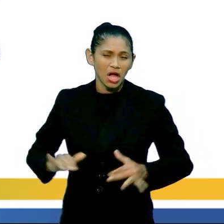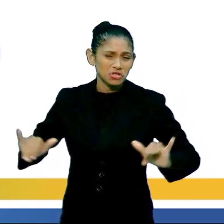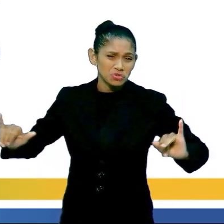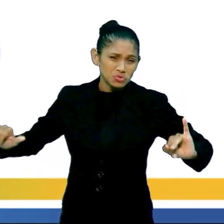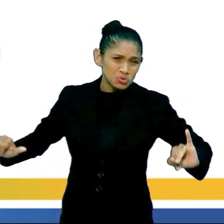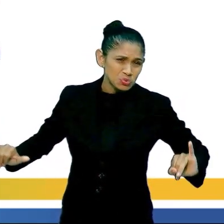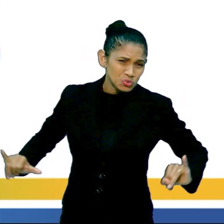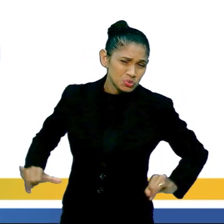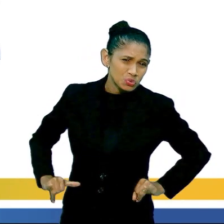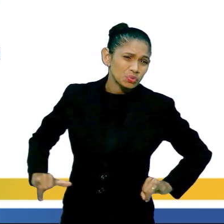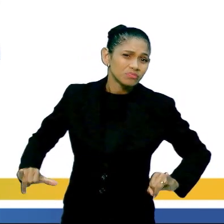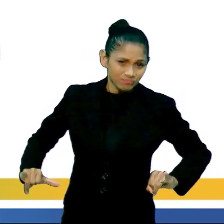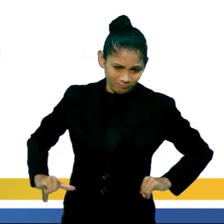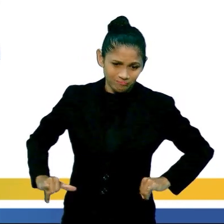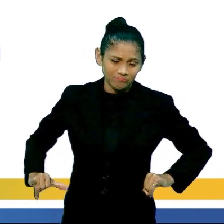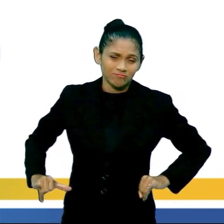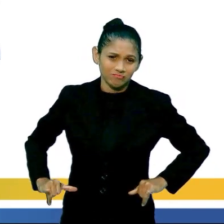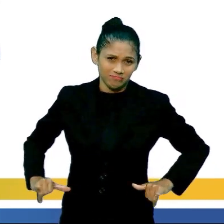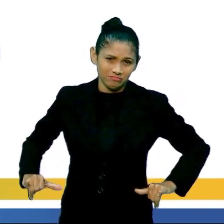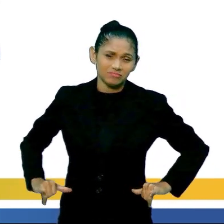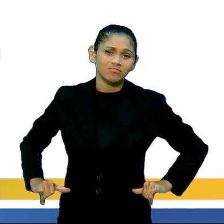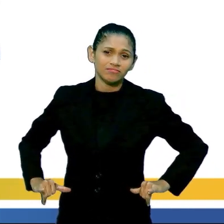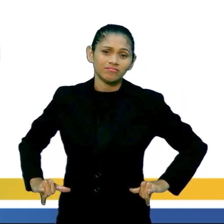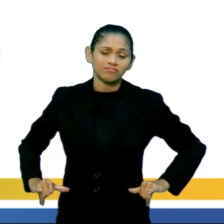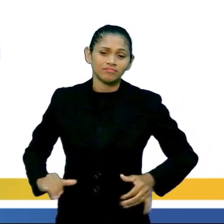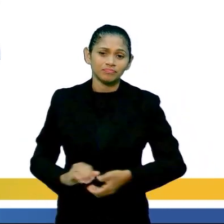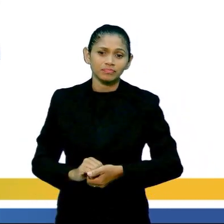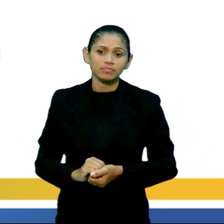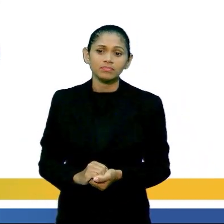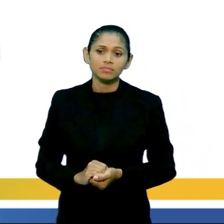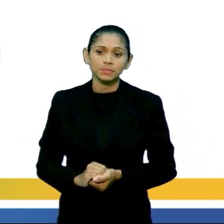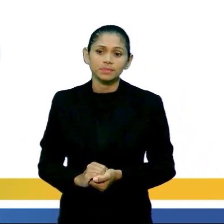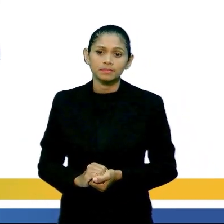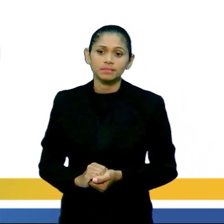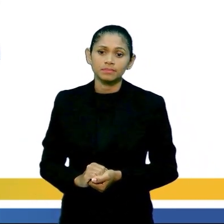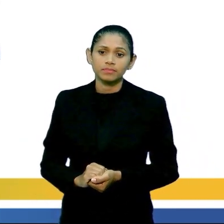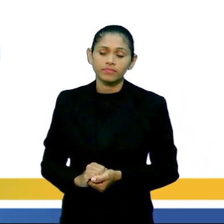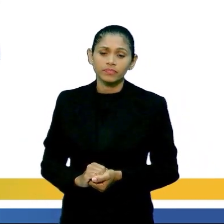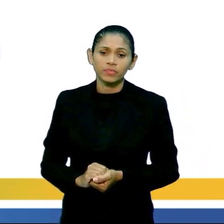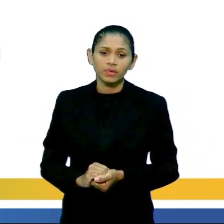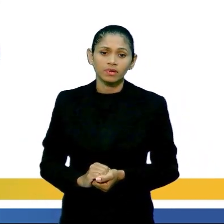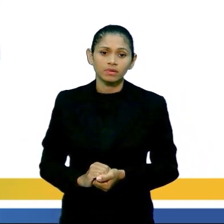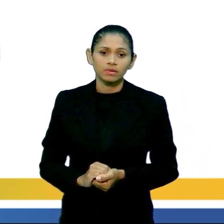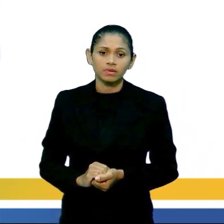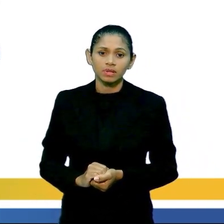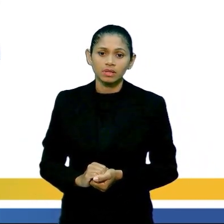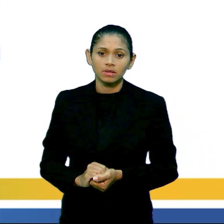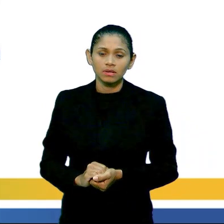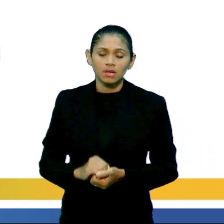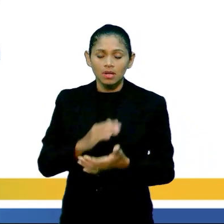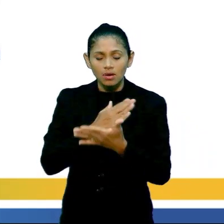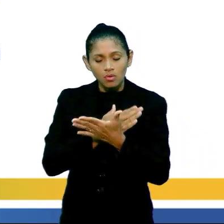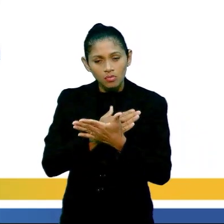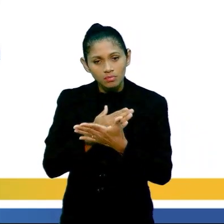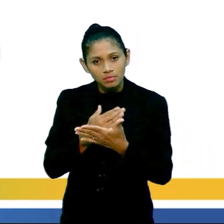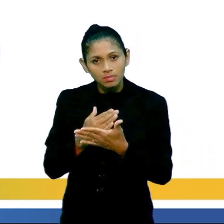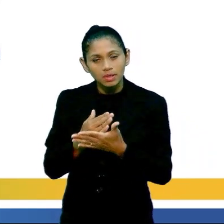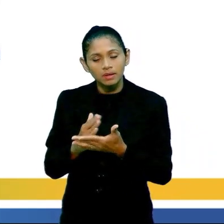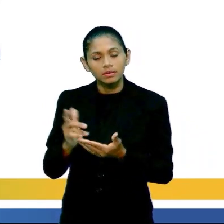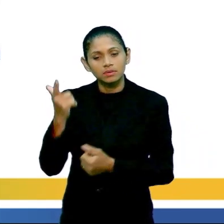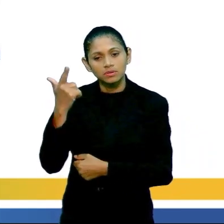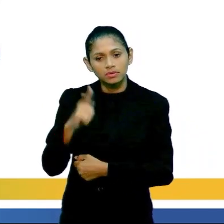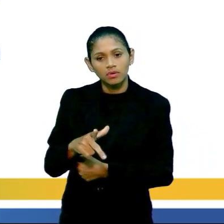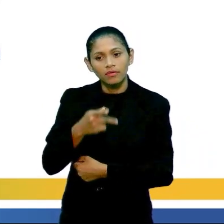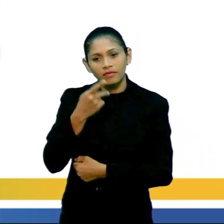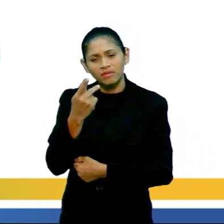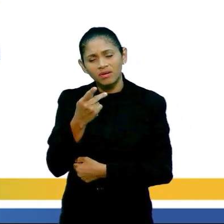Na segunda estrofe aí, ele diz, né, é umas lástima que não esteja comigo. Ou seja, ele começa de novo falando que é uma pena que você